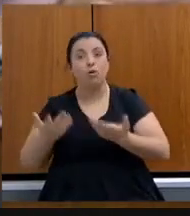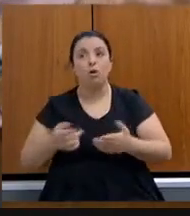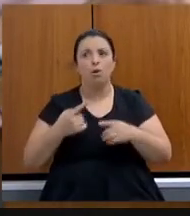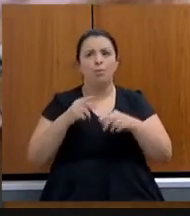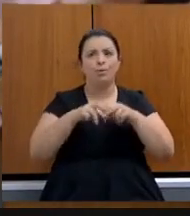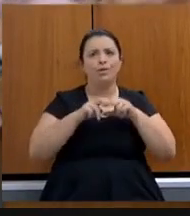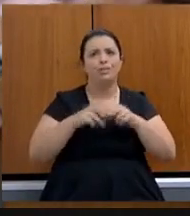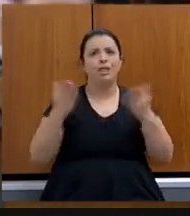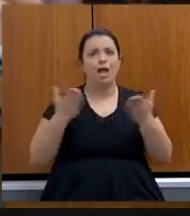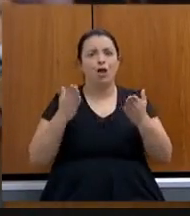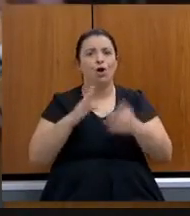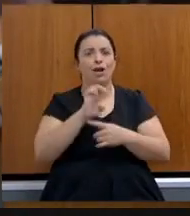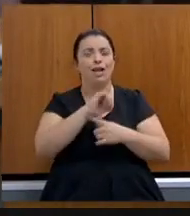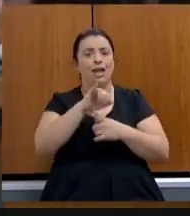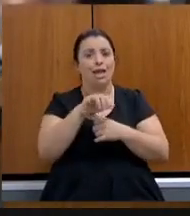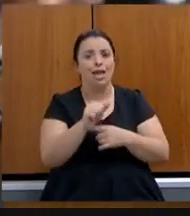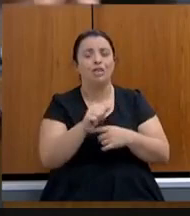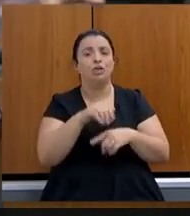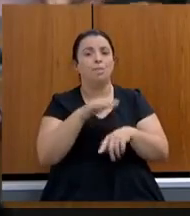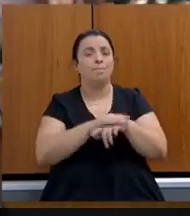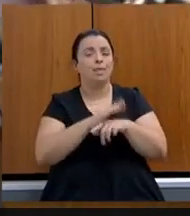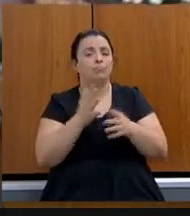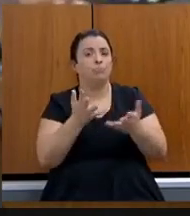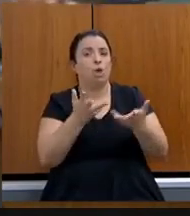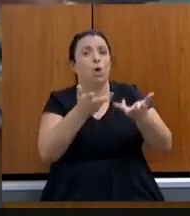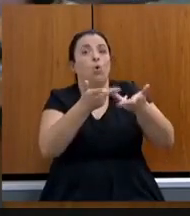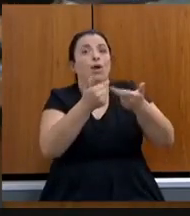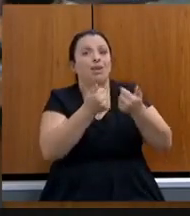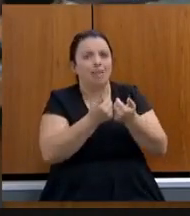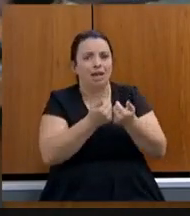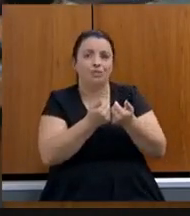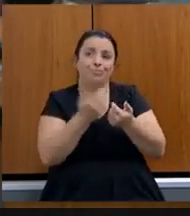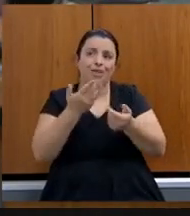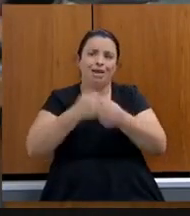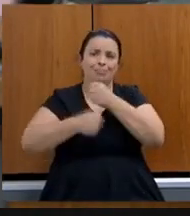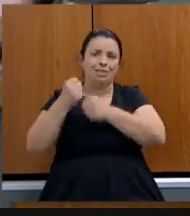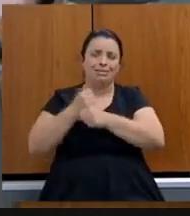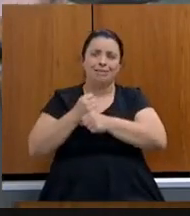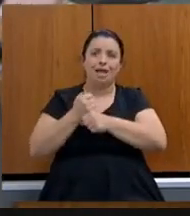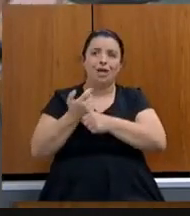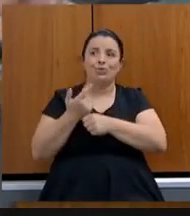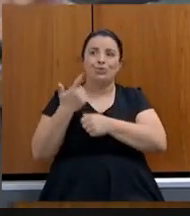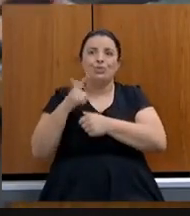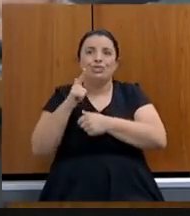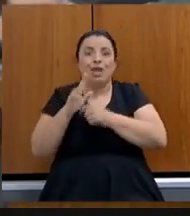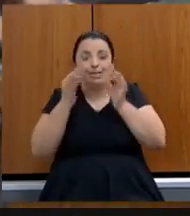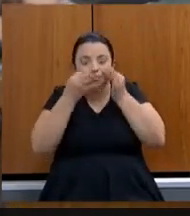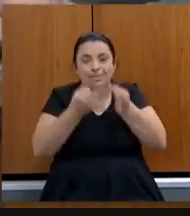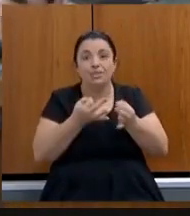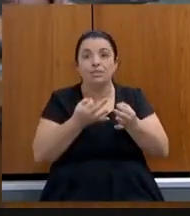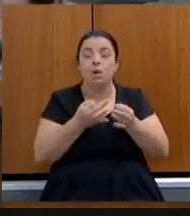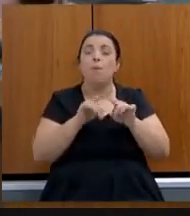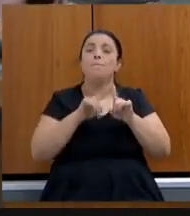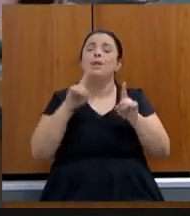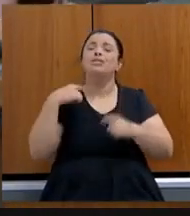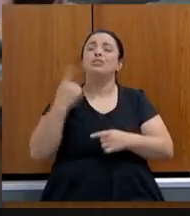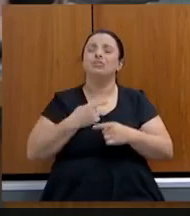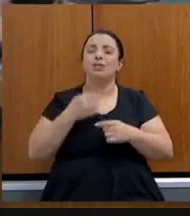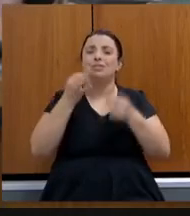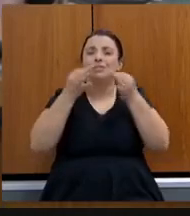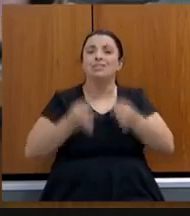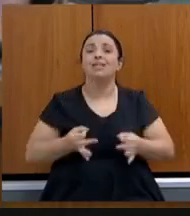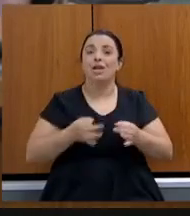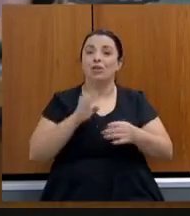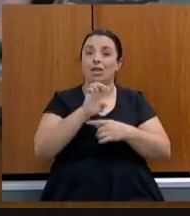tratada como deveria ter sido tratada no passado mas temos aí essa certeza de que aí nunca foi tão bem